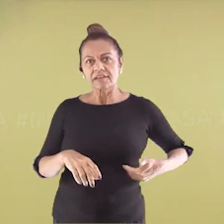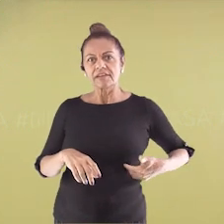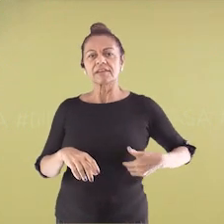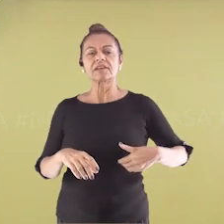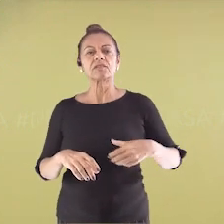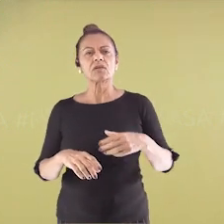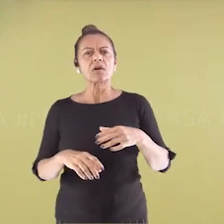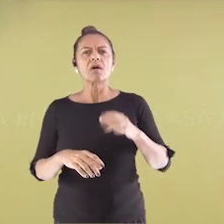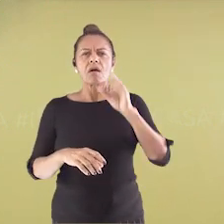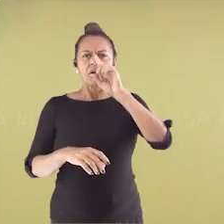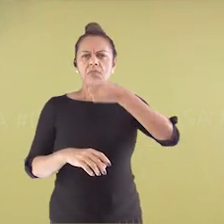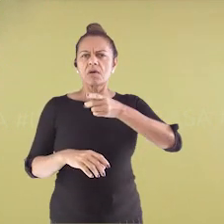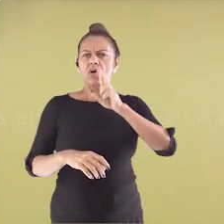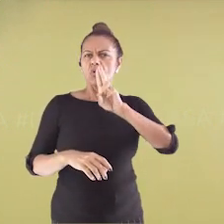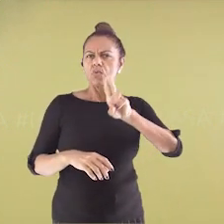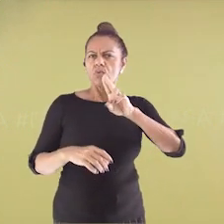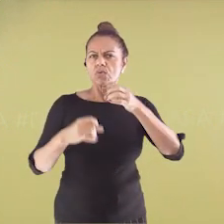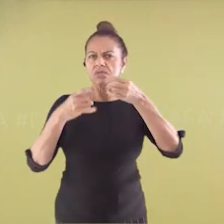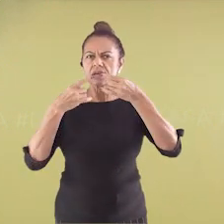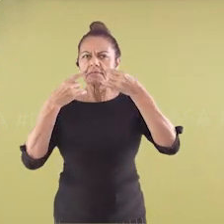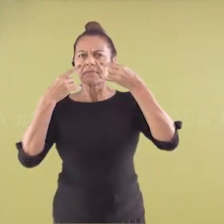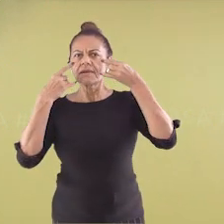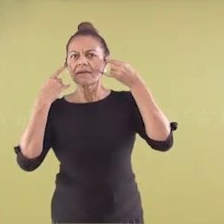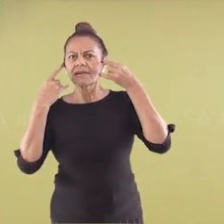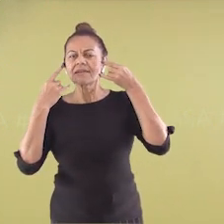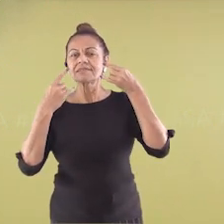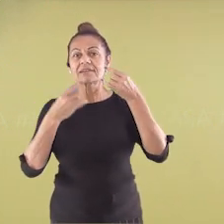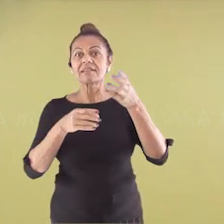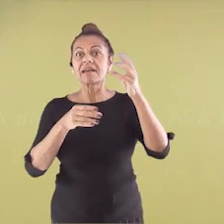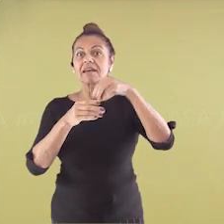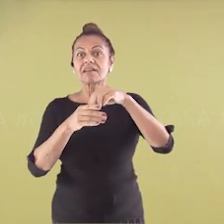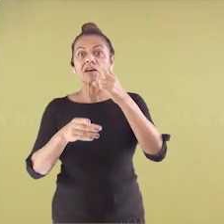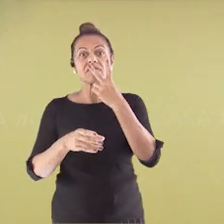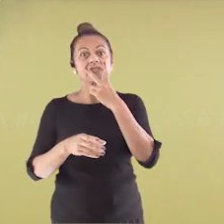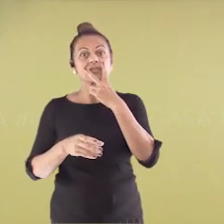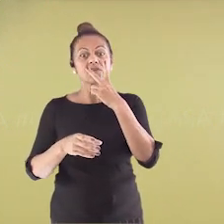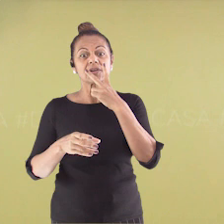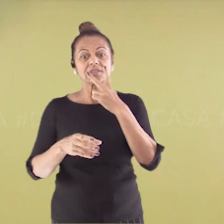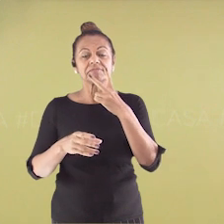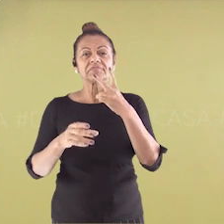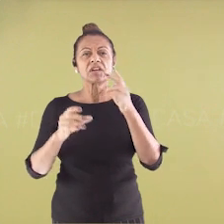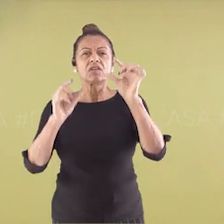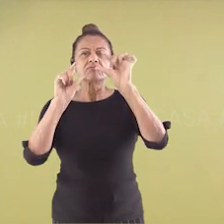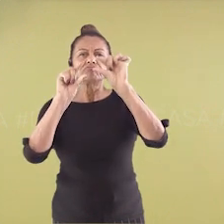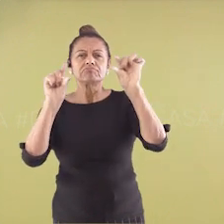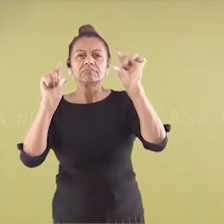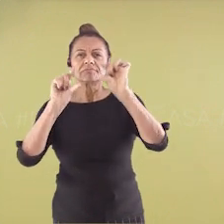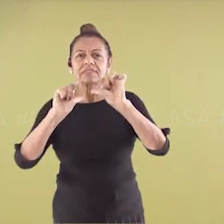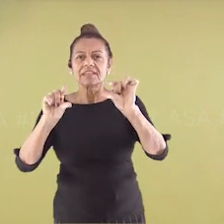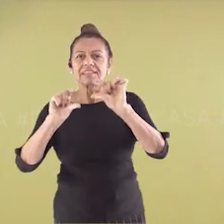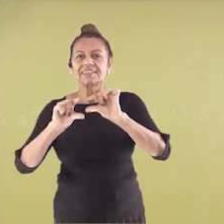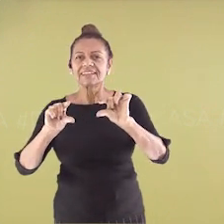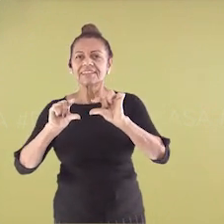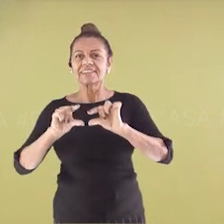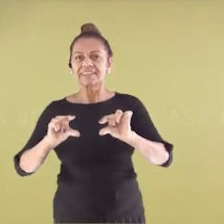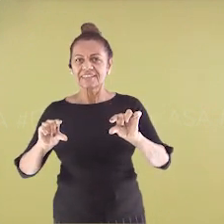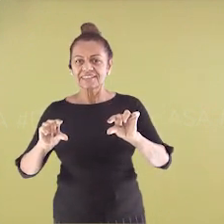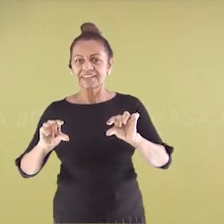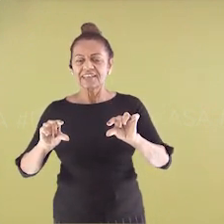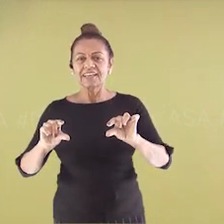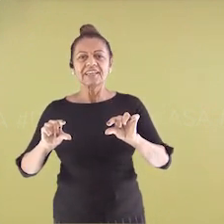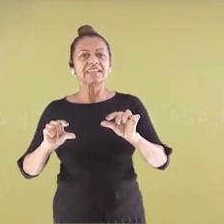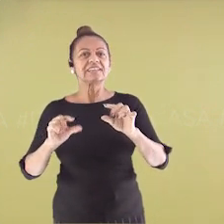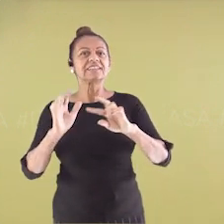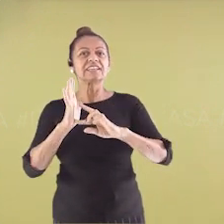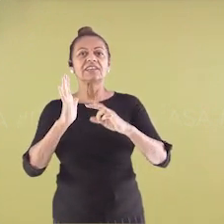Olhem só. Por exemplo, o governo obriga o uso de máscaras na Grande Vitória e Alfredo Chaves. Especialistas indicam atitudes para se recuperar dos impactos